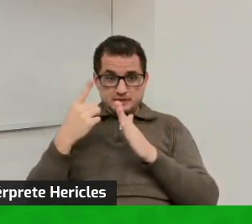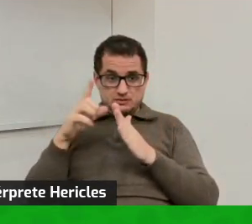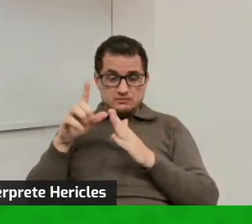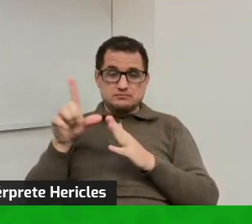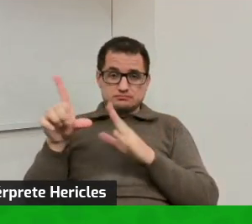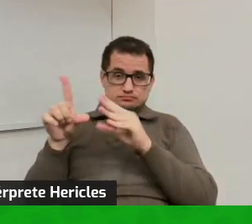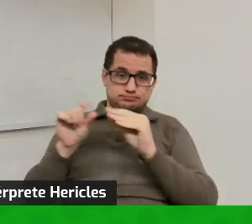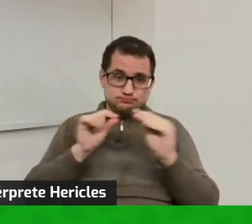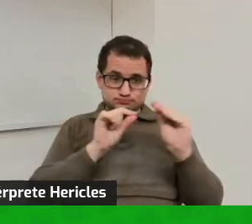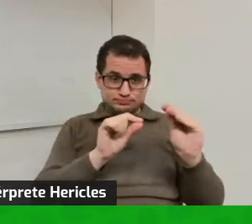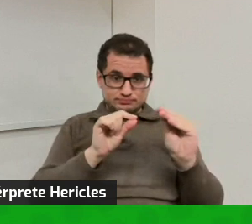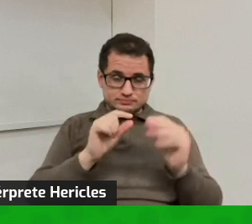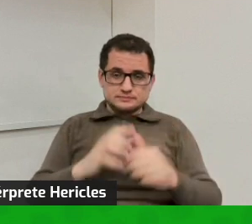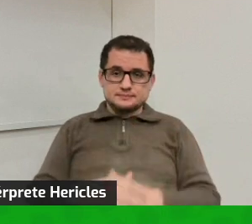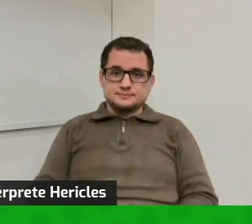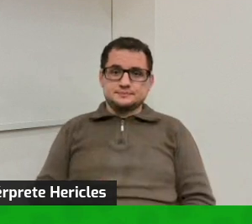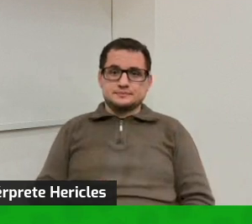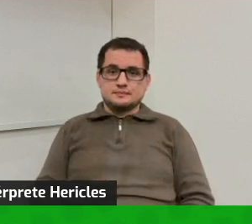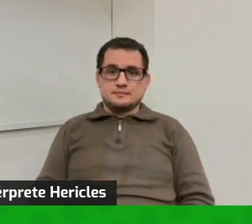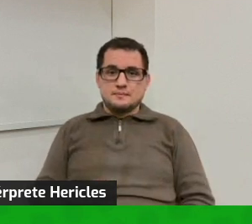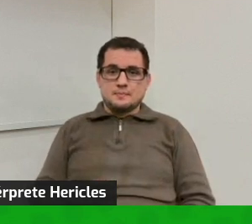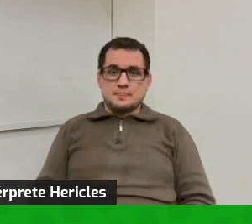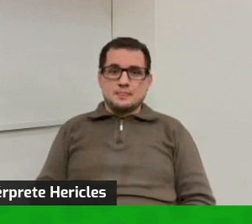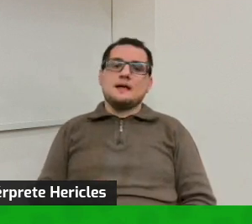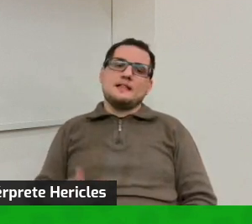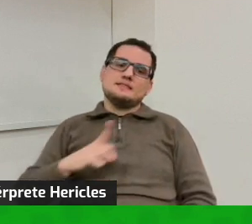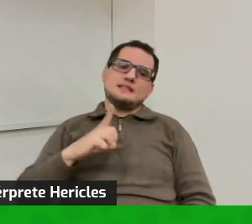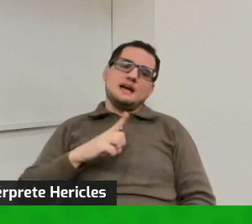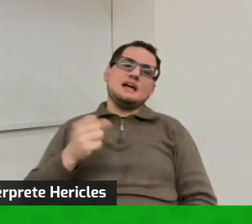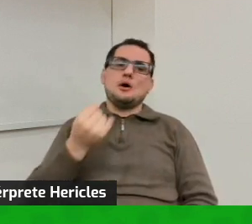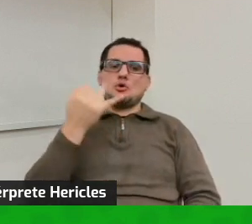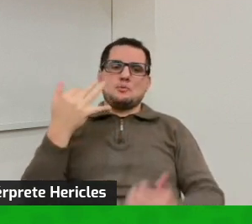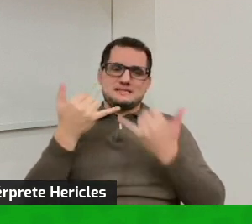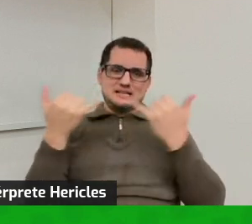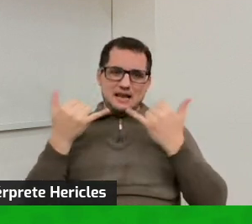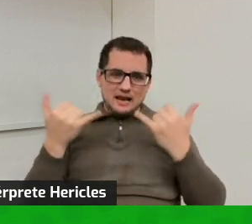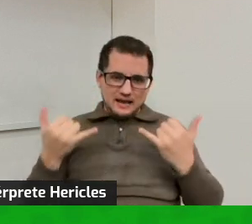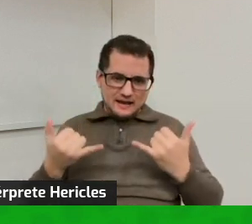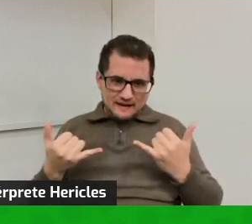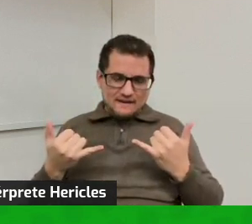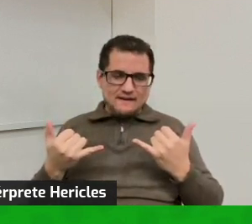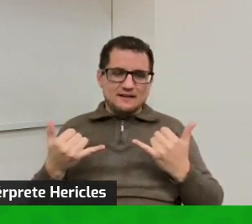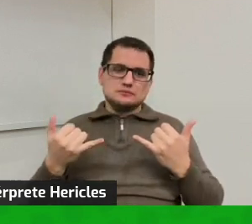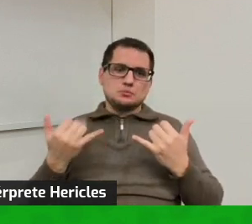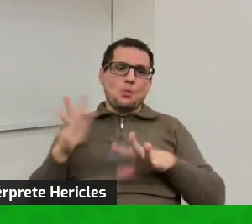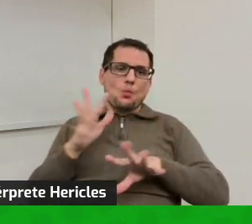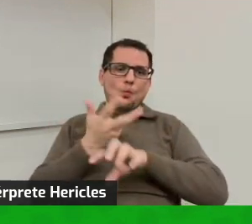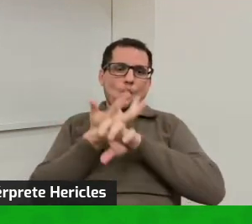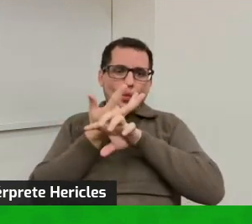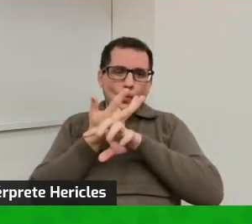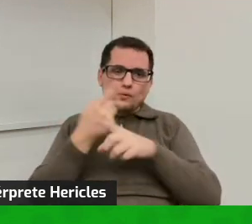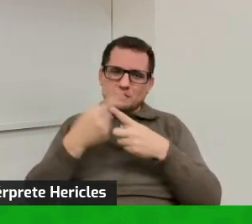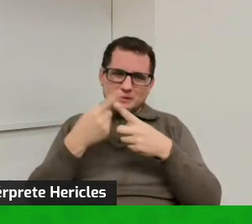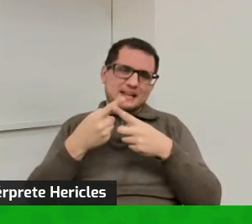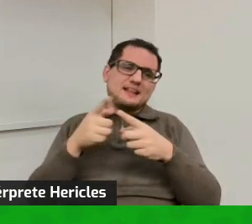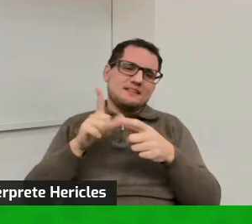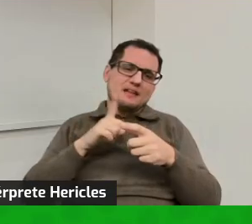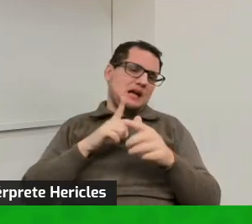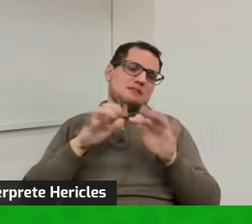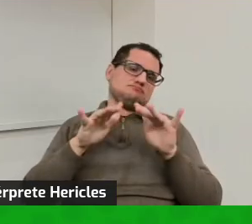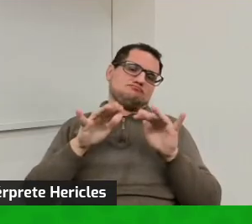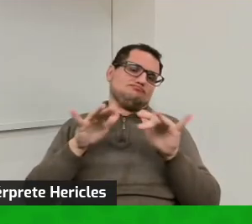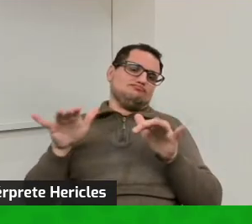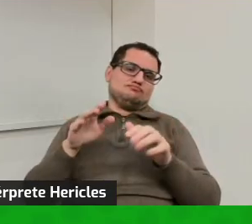mim. Puxou até algumas linhas vazias aqui, porque provavelmente eu coloquei algum espaço lá embaixo. Criou aqui a lista de nomes para mim e